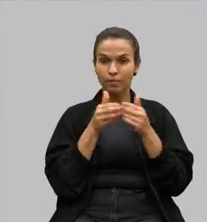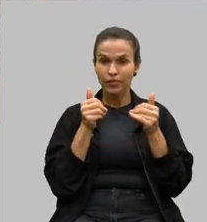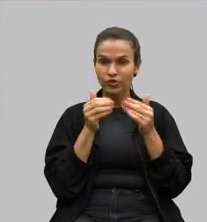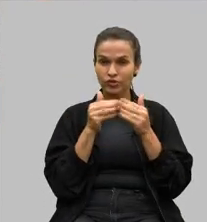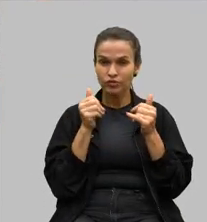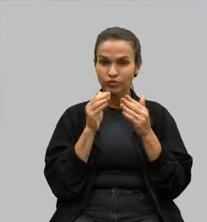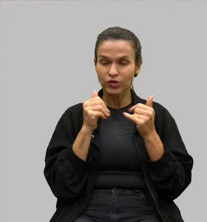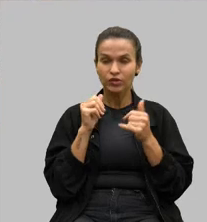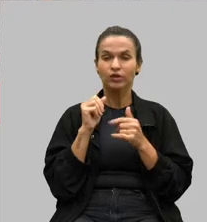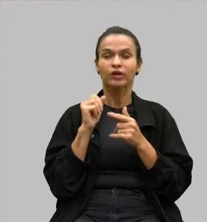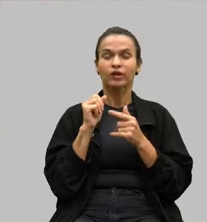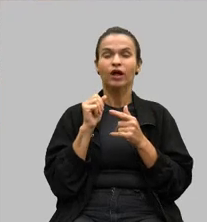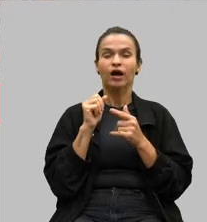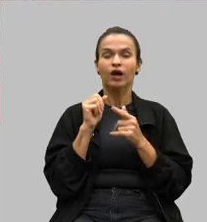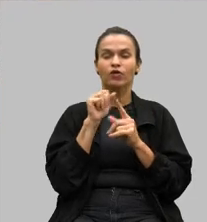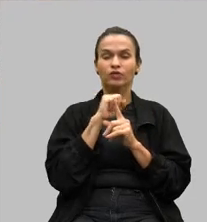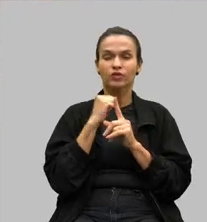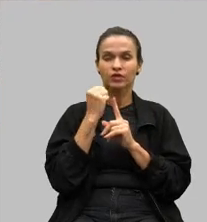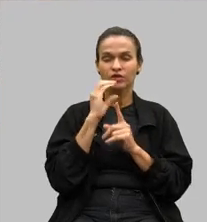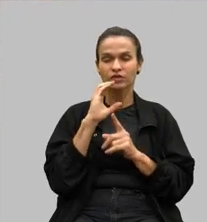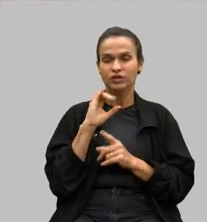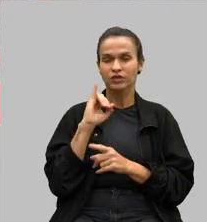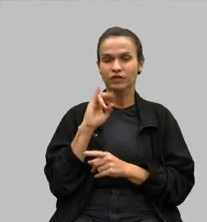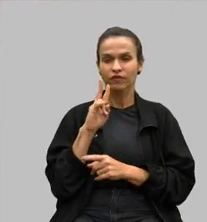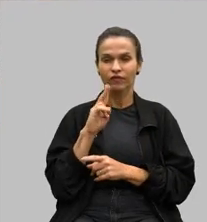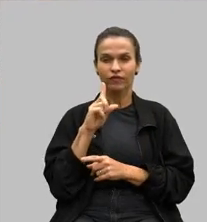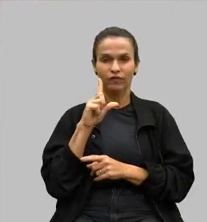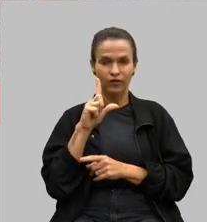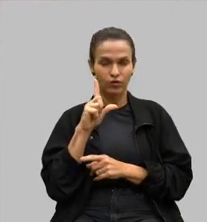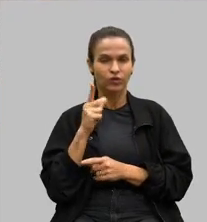sociedade civil para que nós